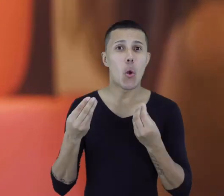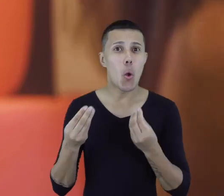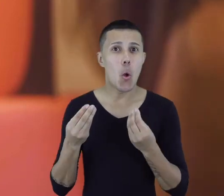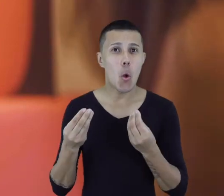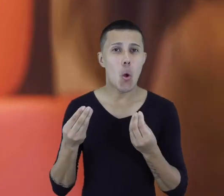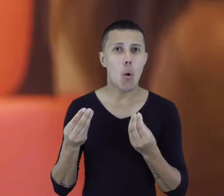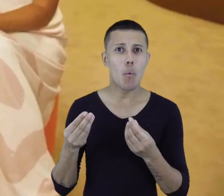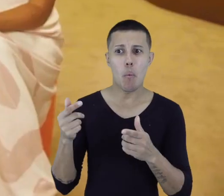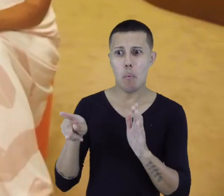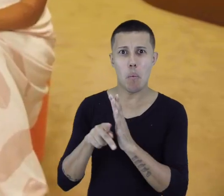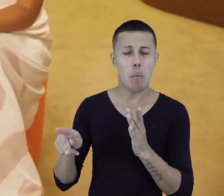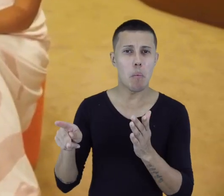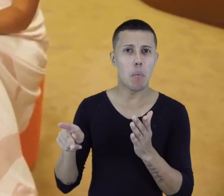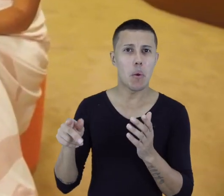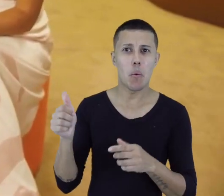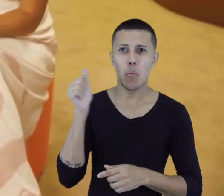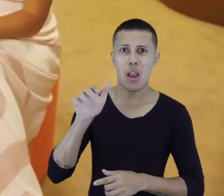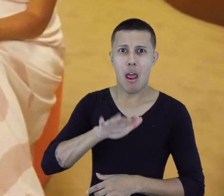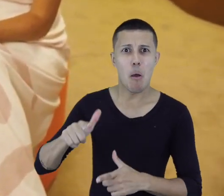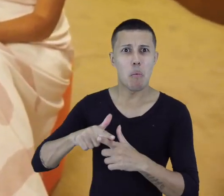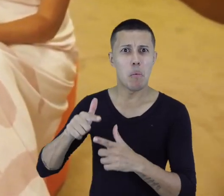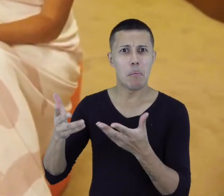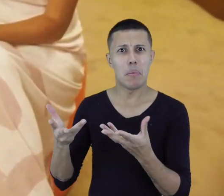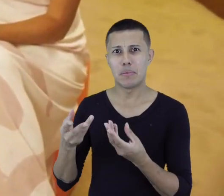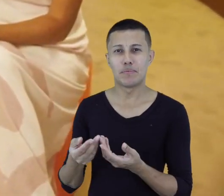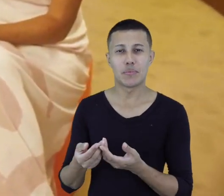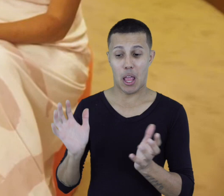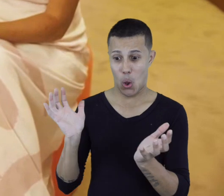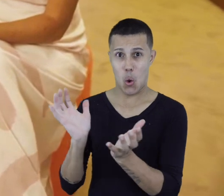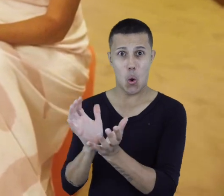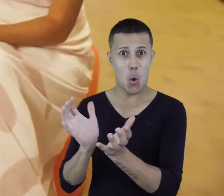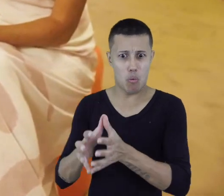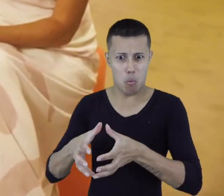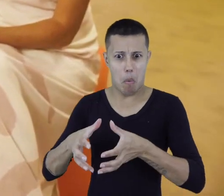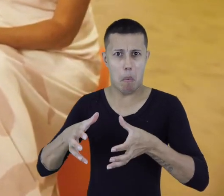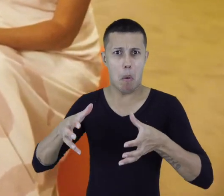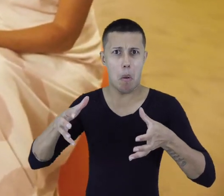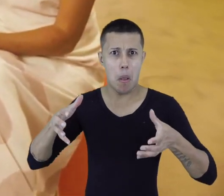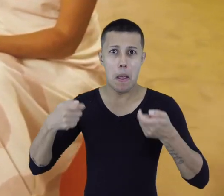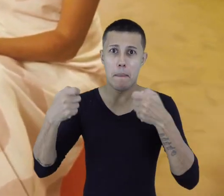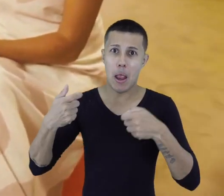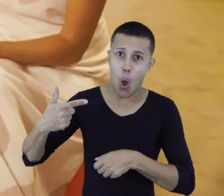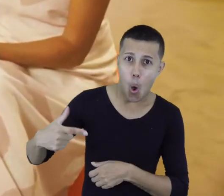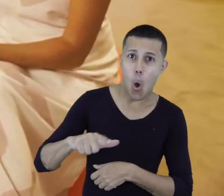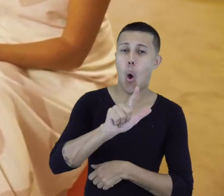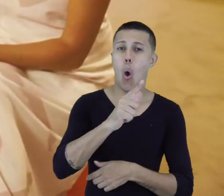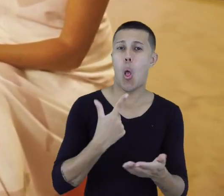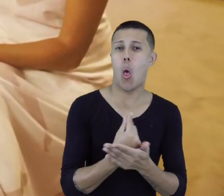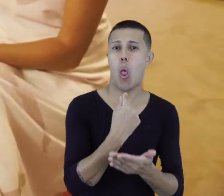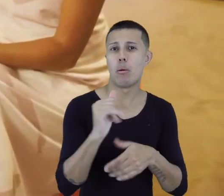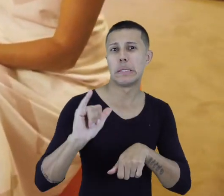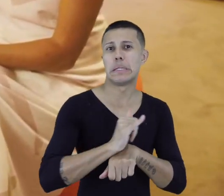mim é muito sintomático isso, né? Você tem um grupo muito grande que está tendo que fazer uma outra jornada de